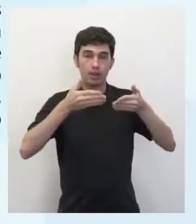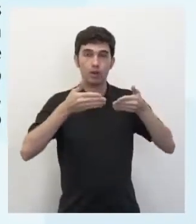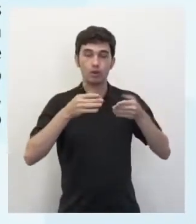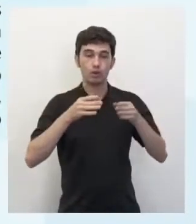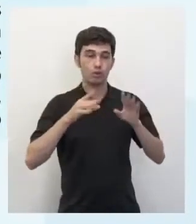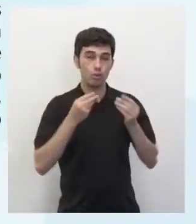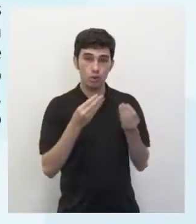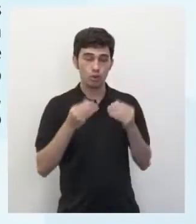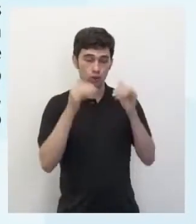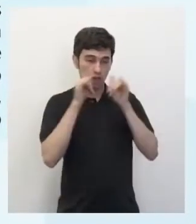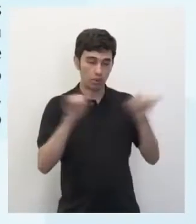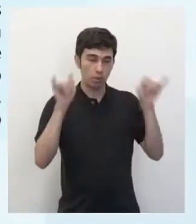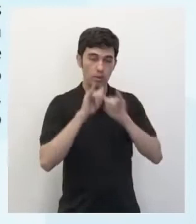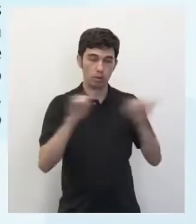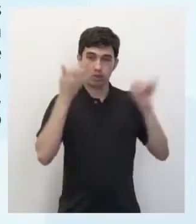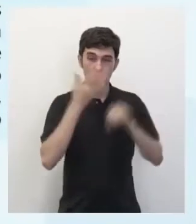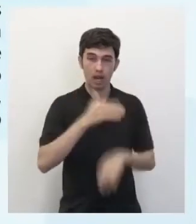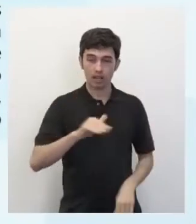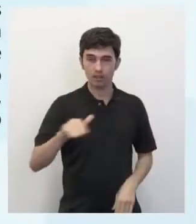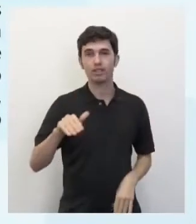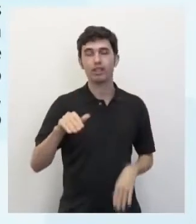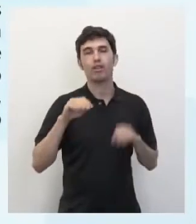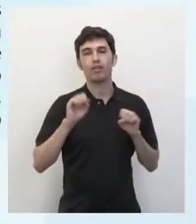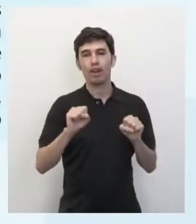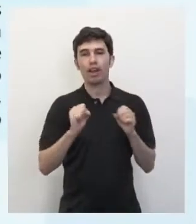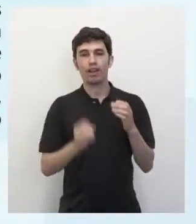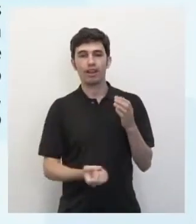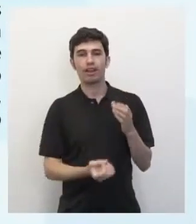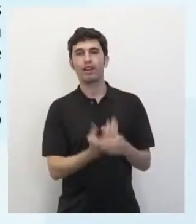dada à publicidade infantil vai gerar